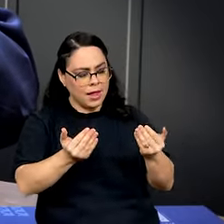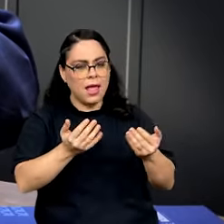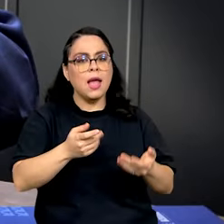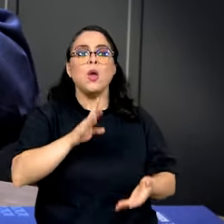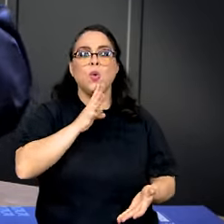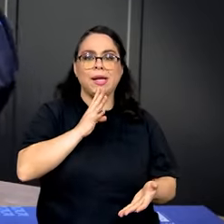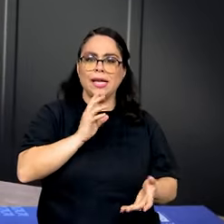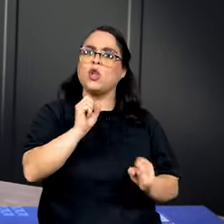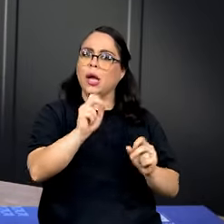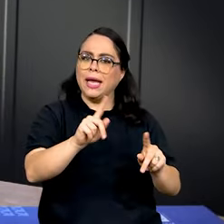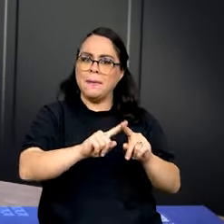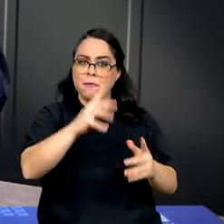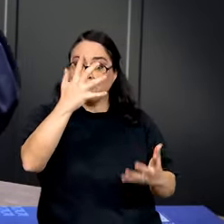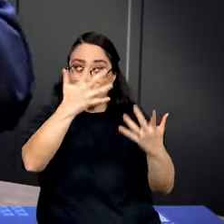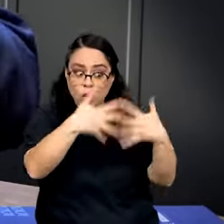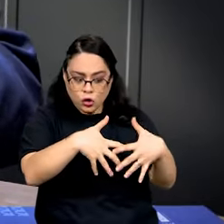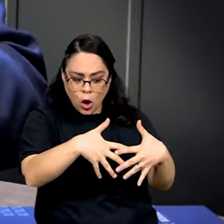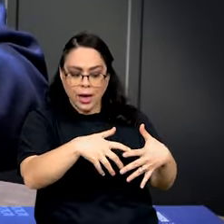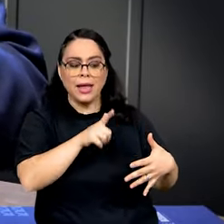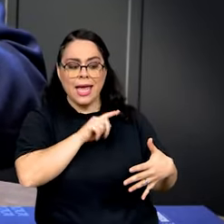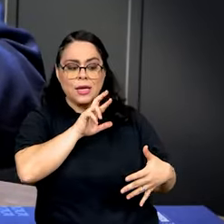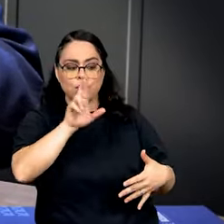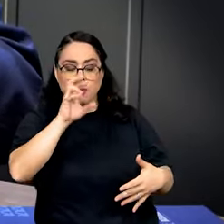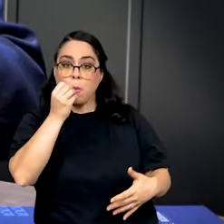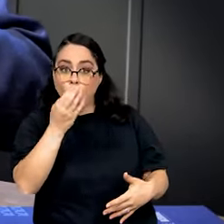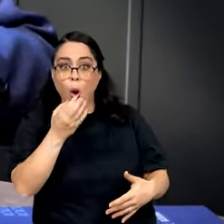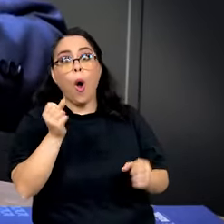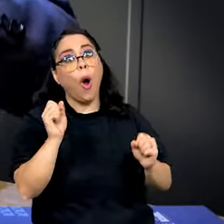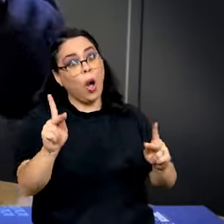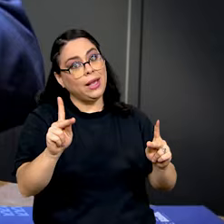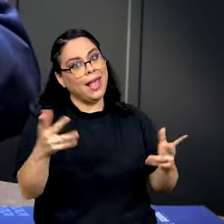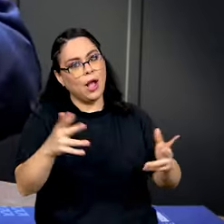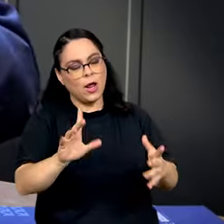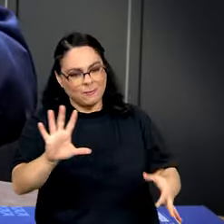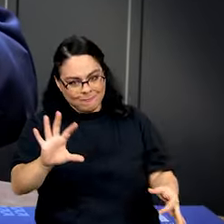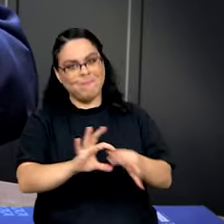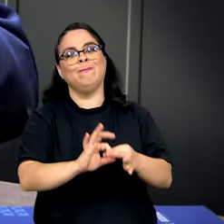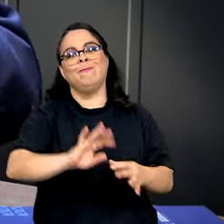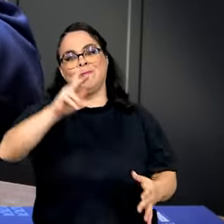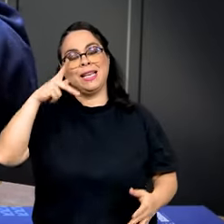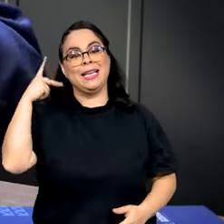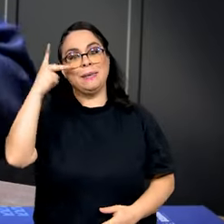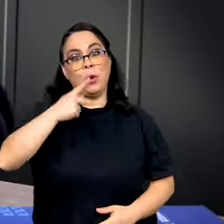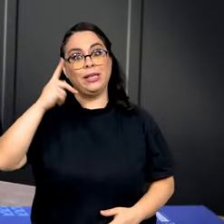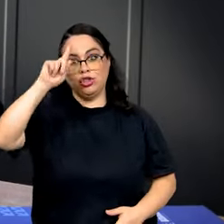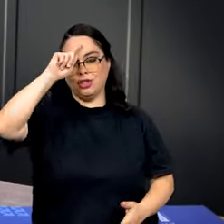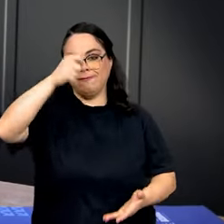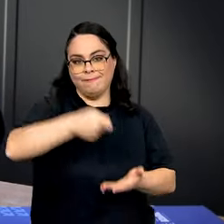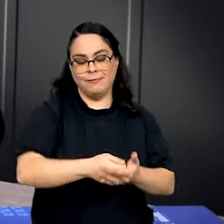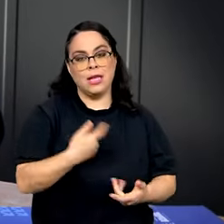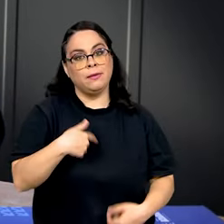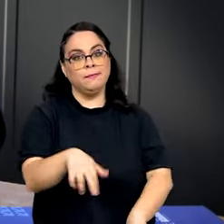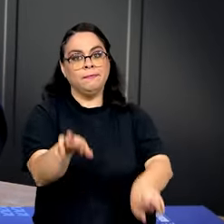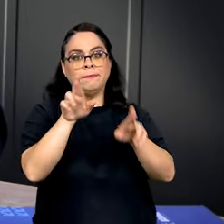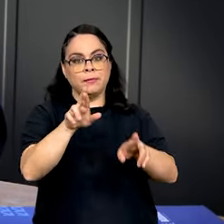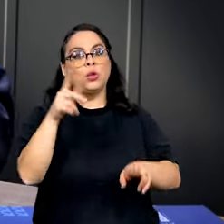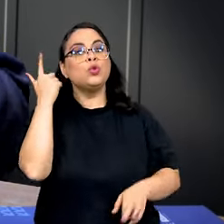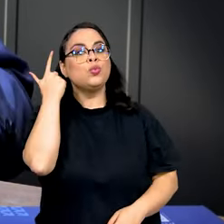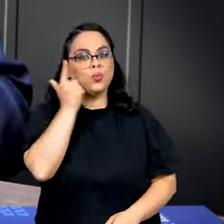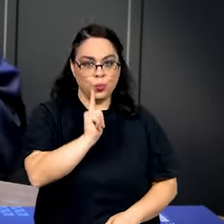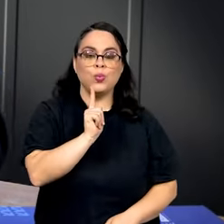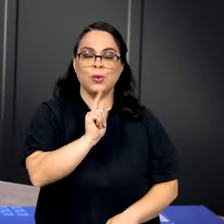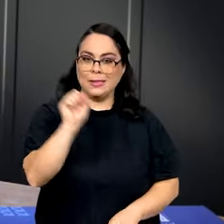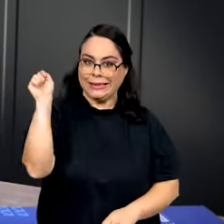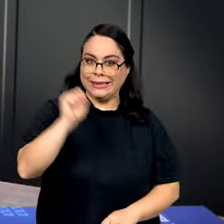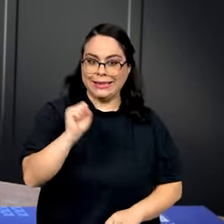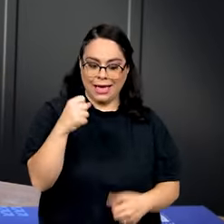eficiente se for por ele vai dar resultado agora é uma decisão política eu espero que